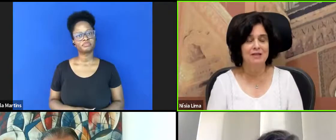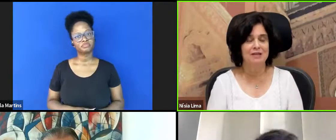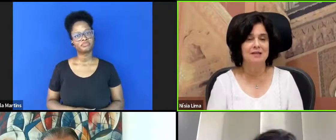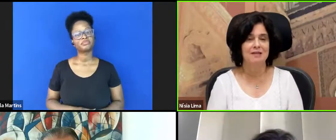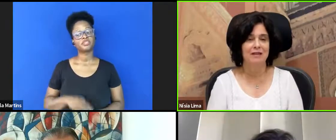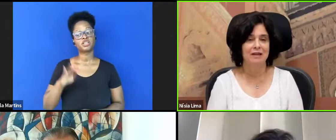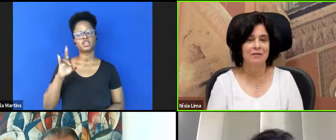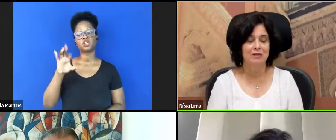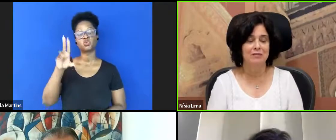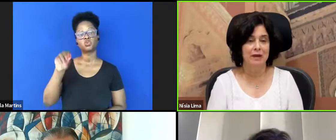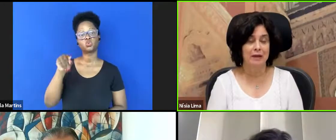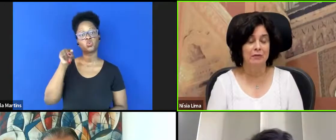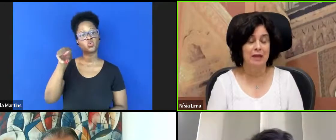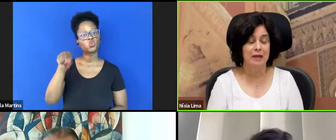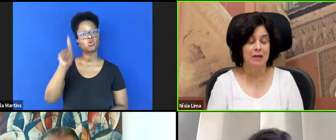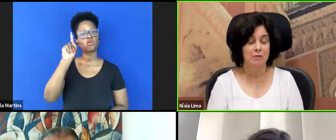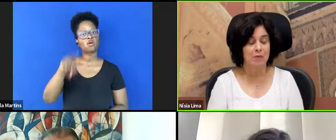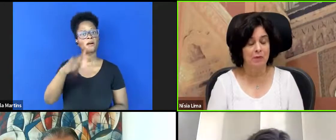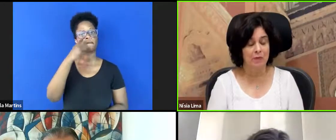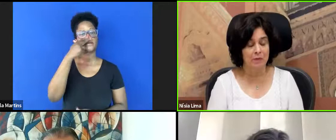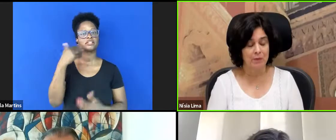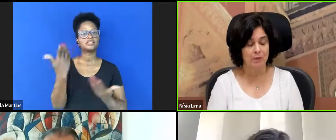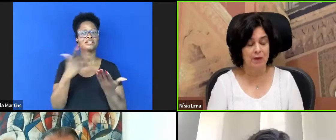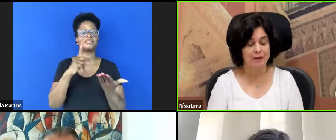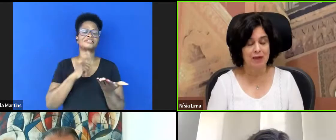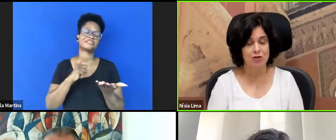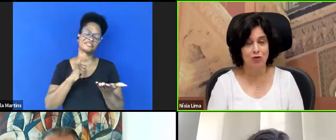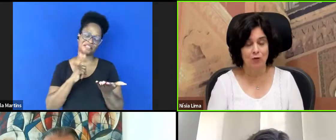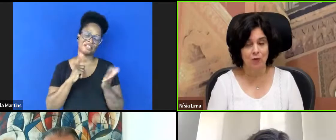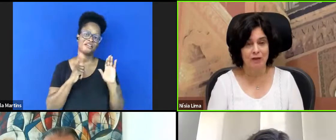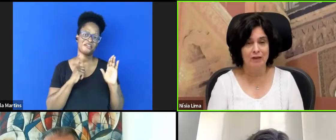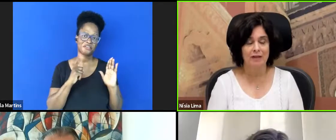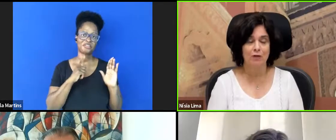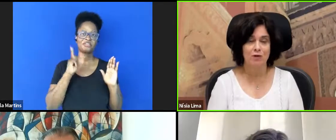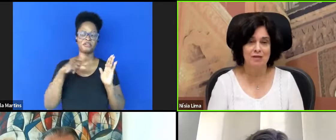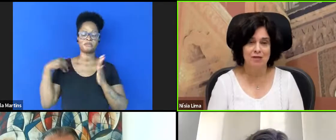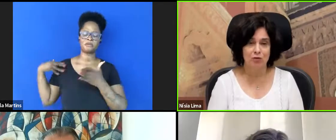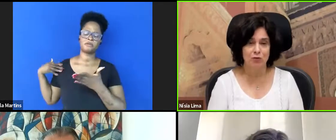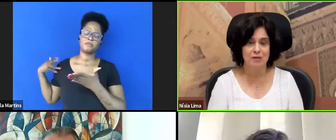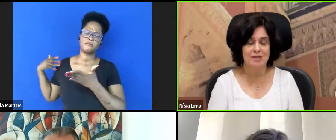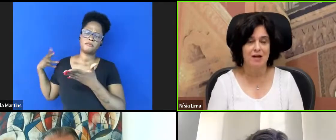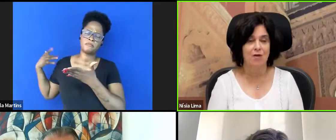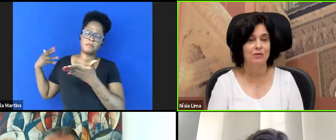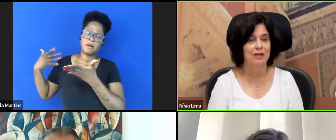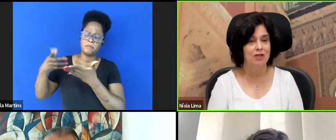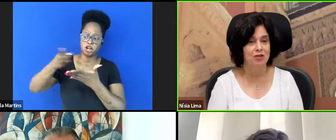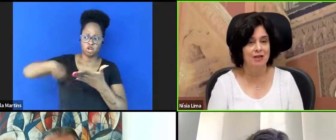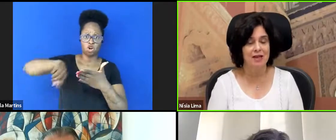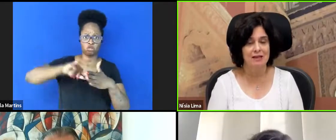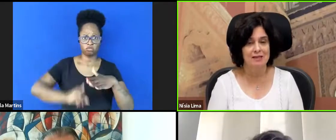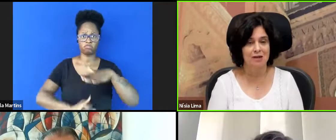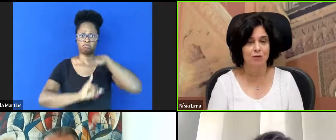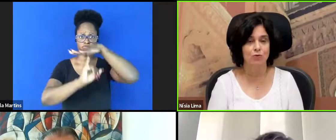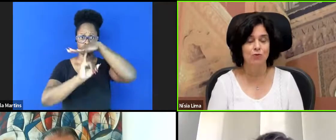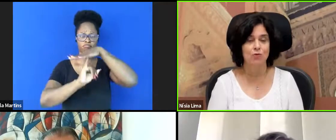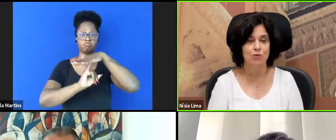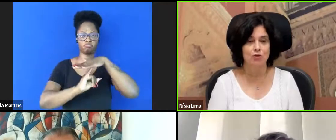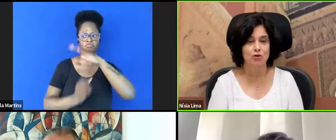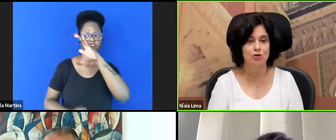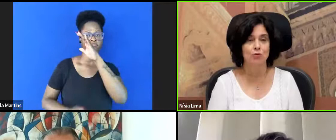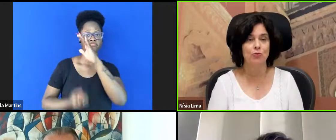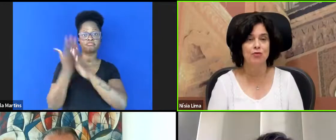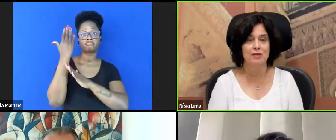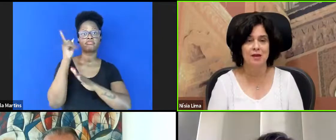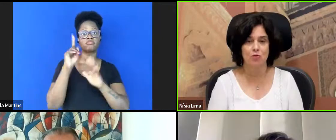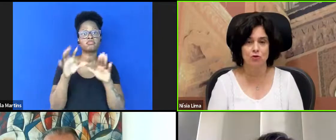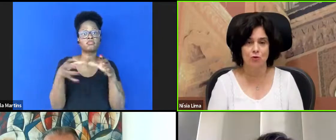Eduardo Frinzi tem uma trajetória na nossa instituição desde a criação do Núcleo